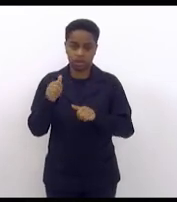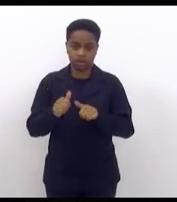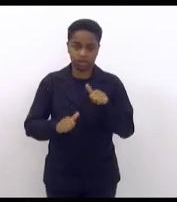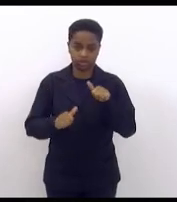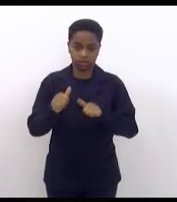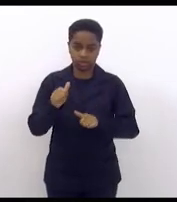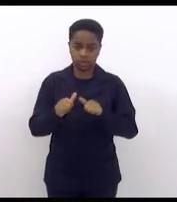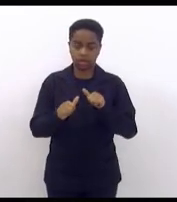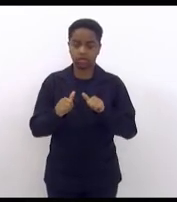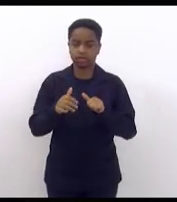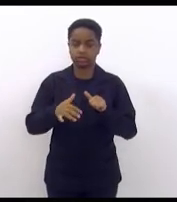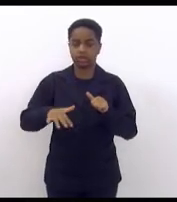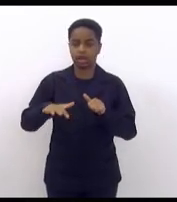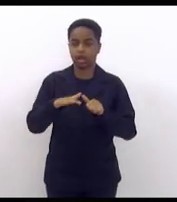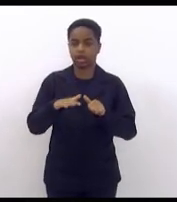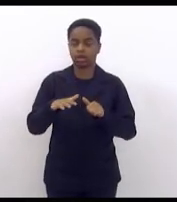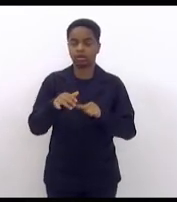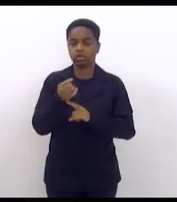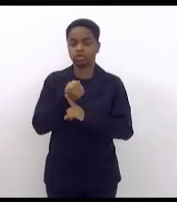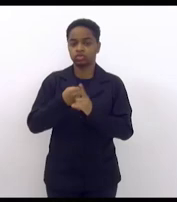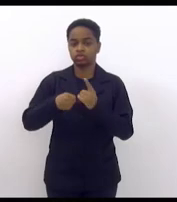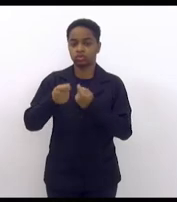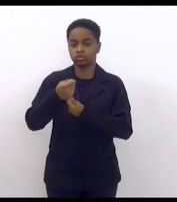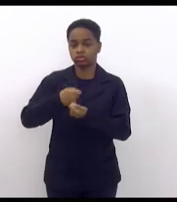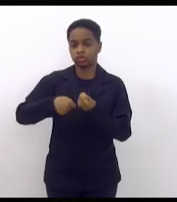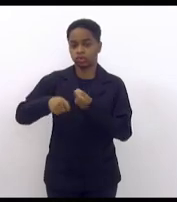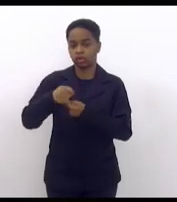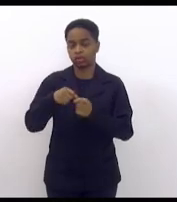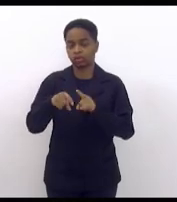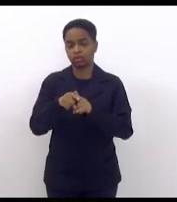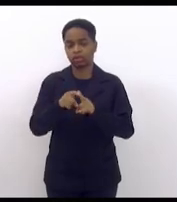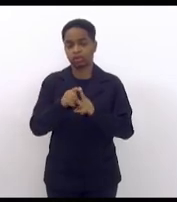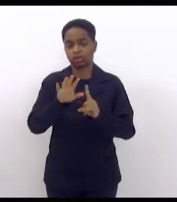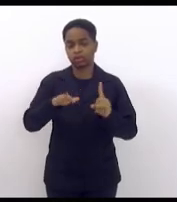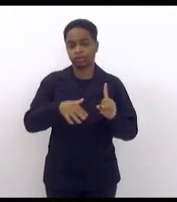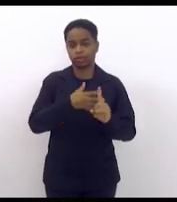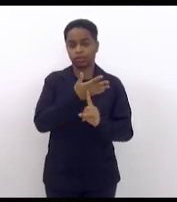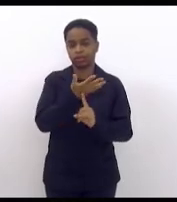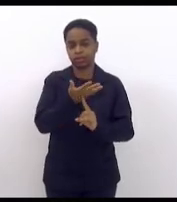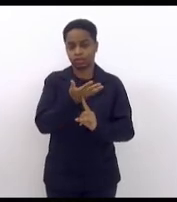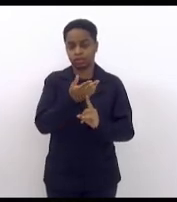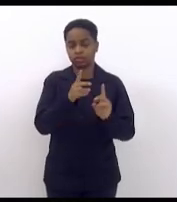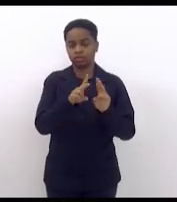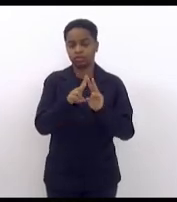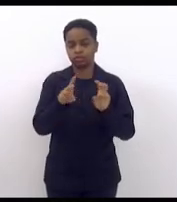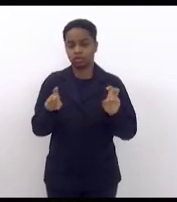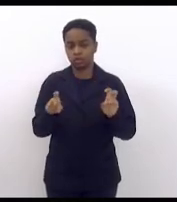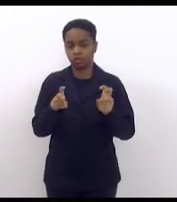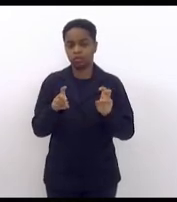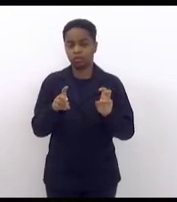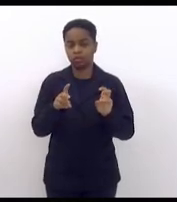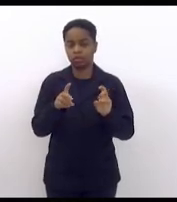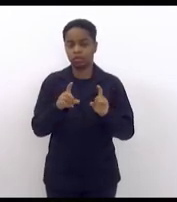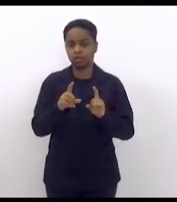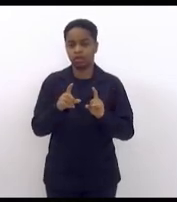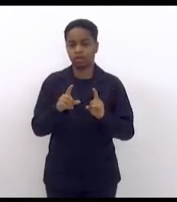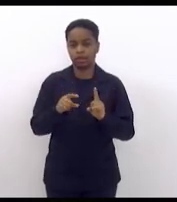contrapartidas socioeconômicas e ambientais dos benefícios que prevê a